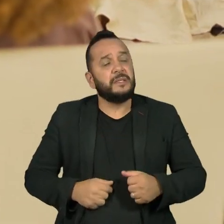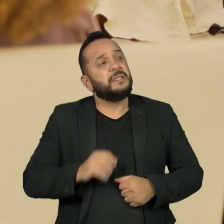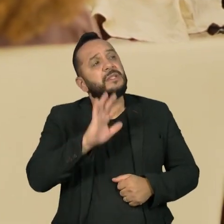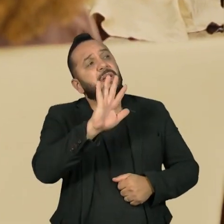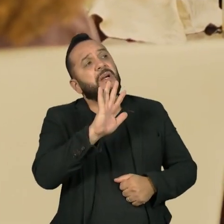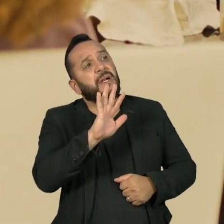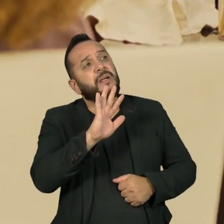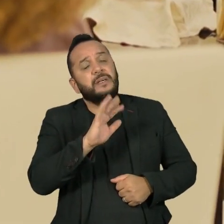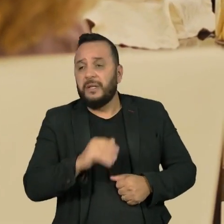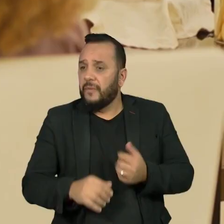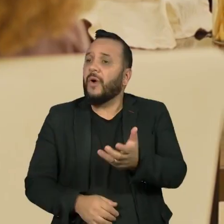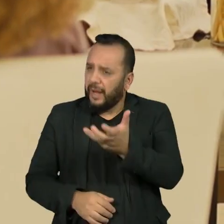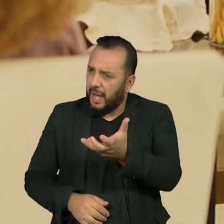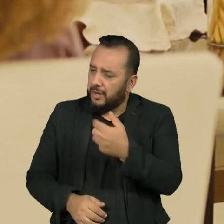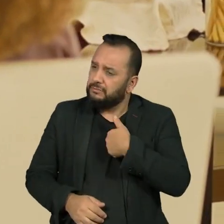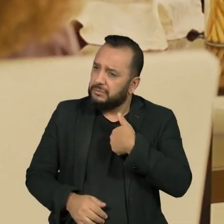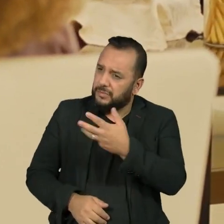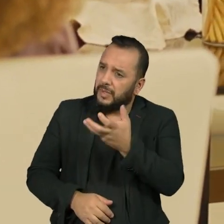eu vou querer.